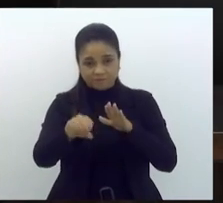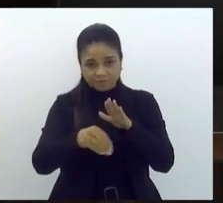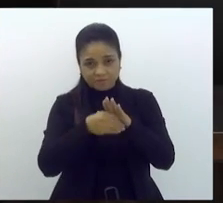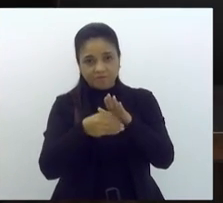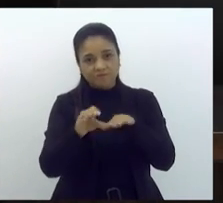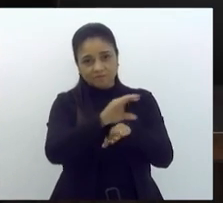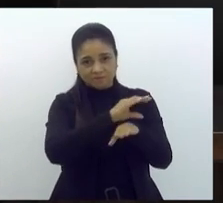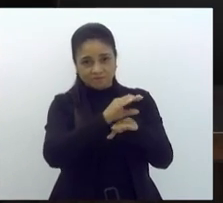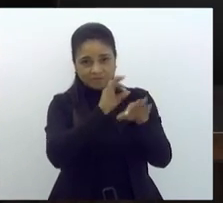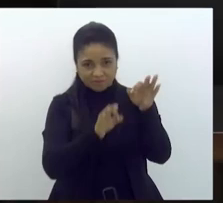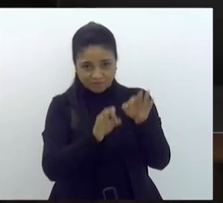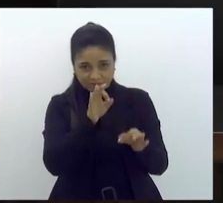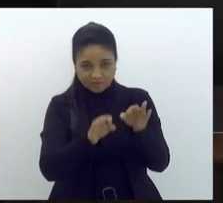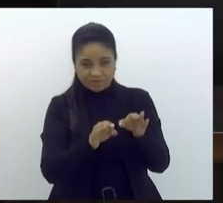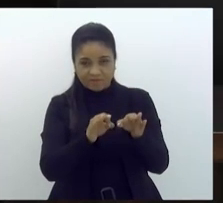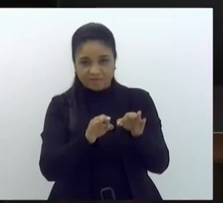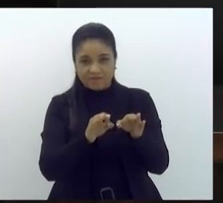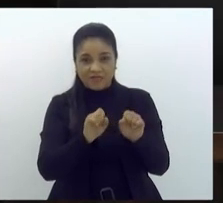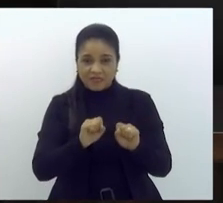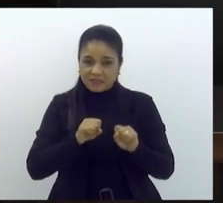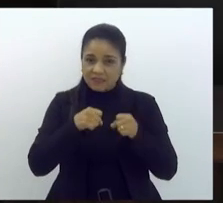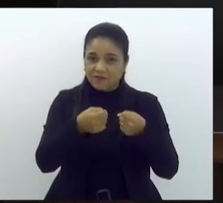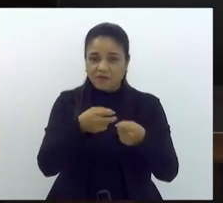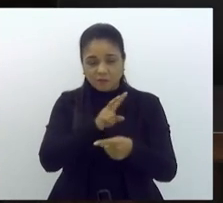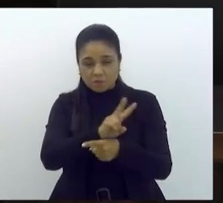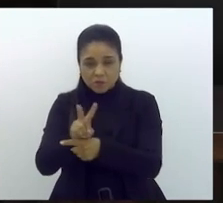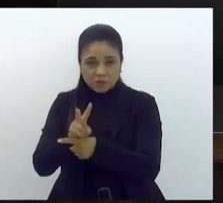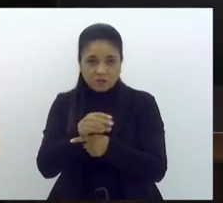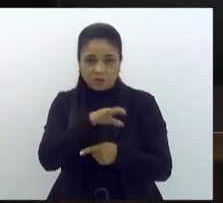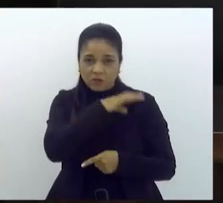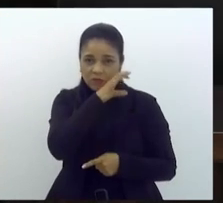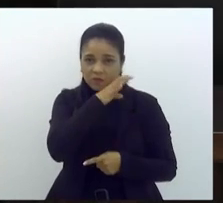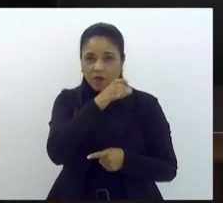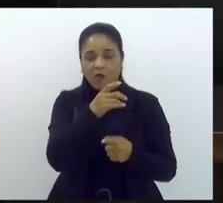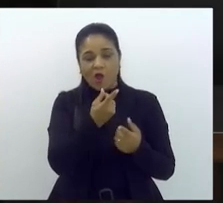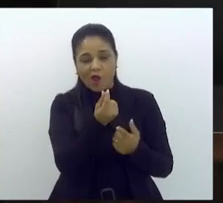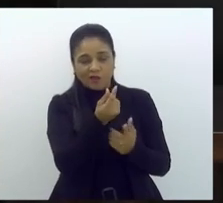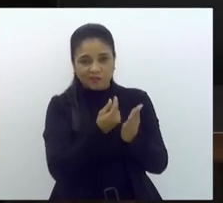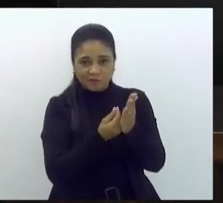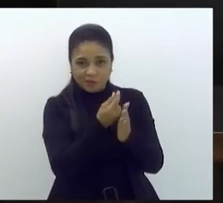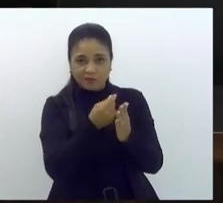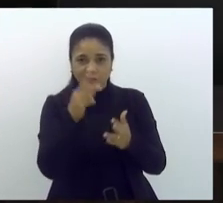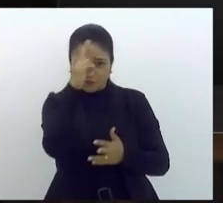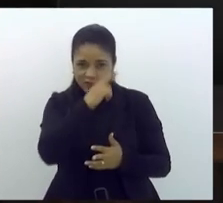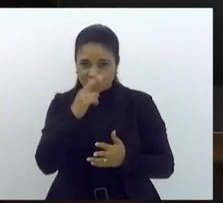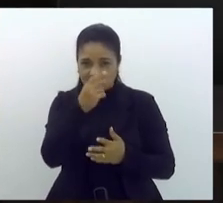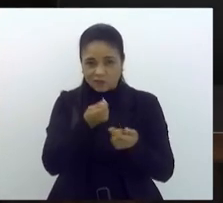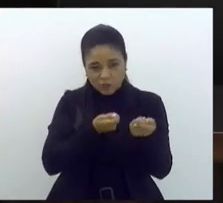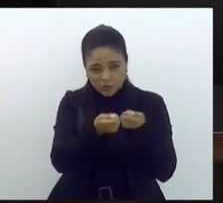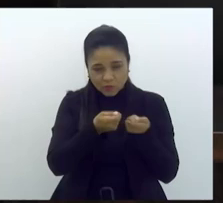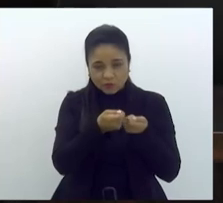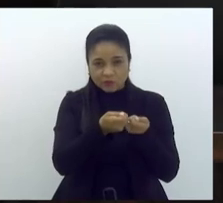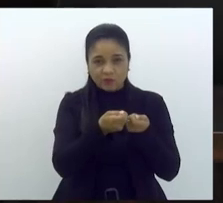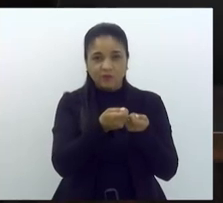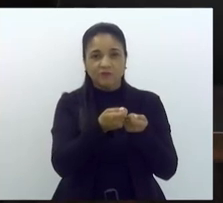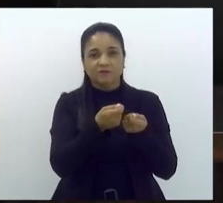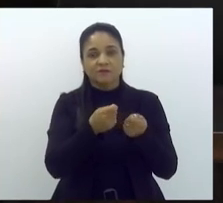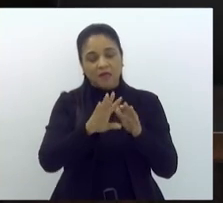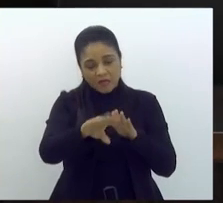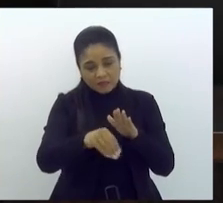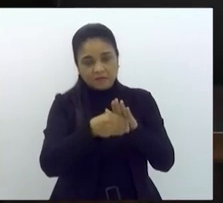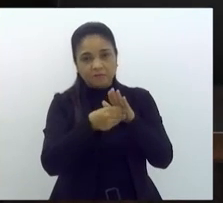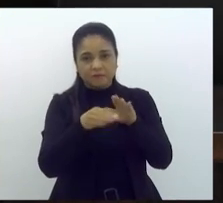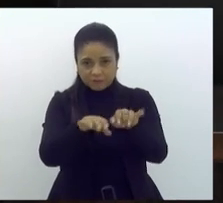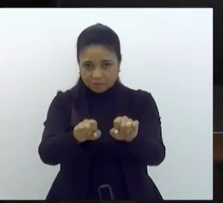constituições de Justiça de defesa e proteção dos animais de orçamento Finanças fiscalização financeira e controle as emendas de plenário